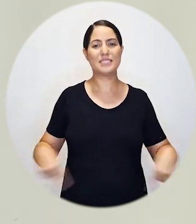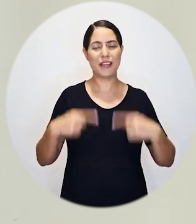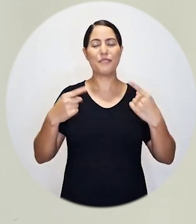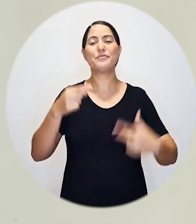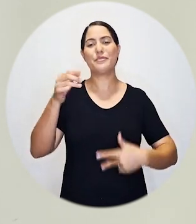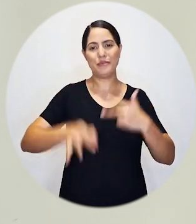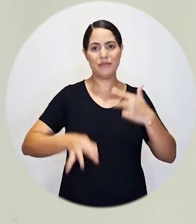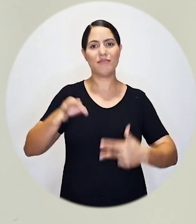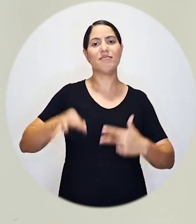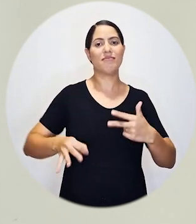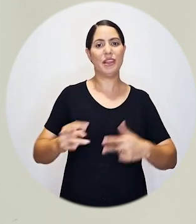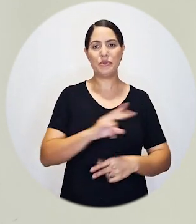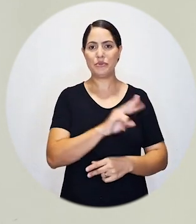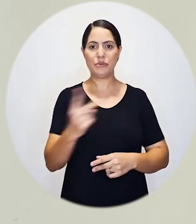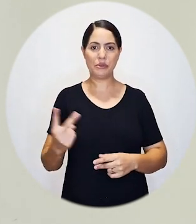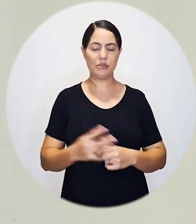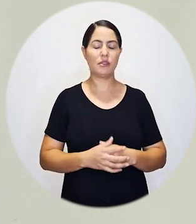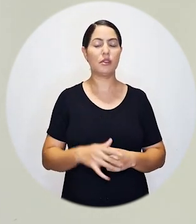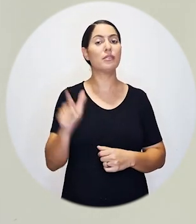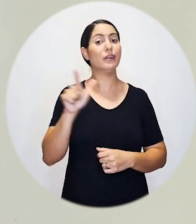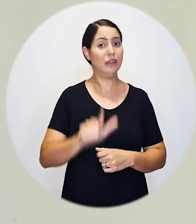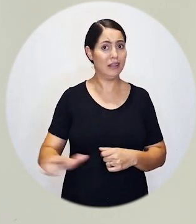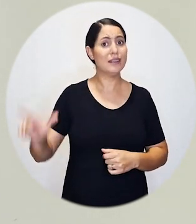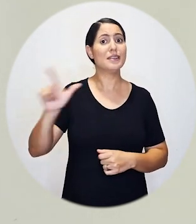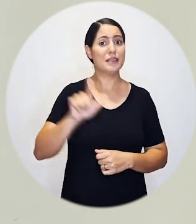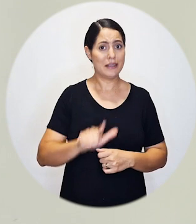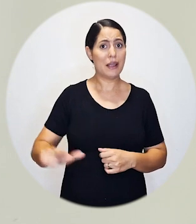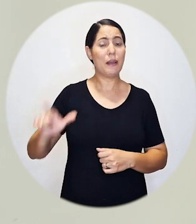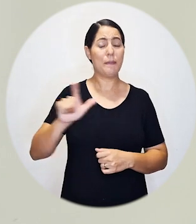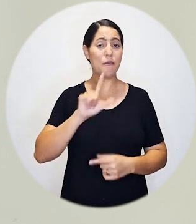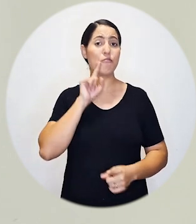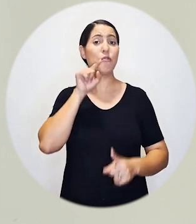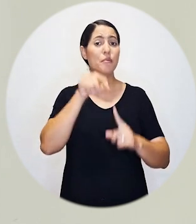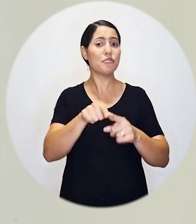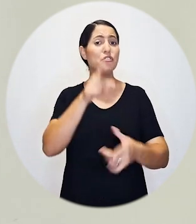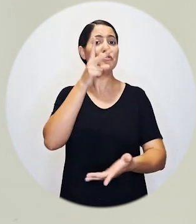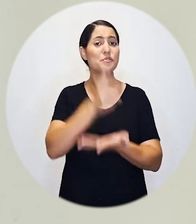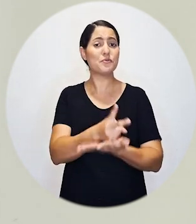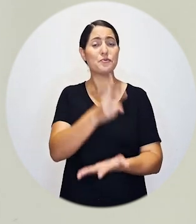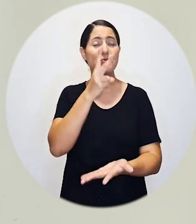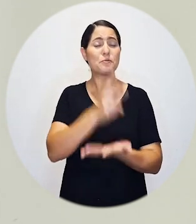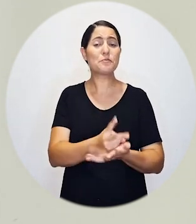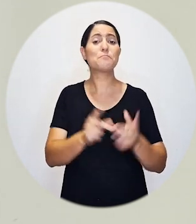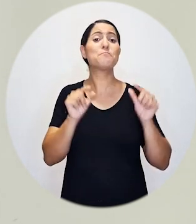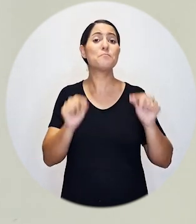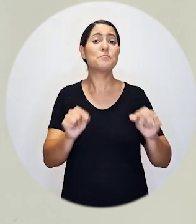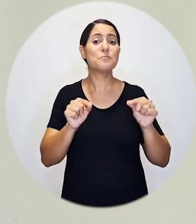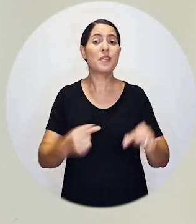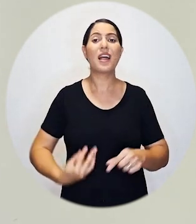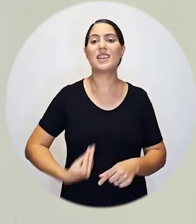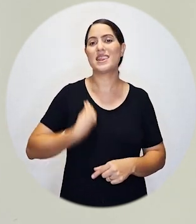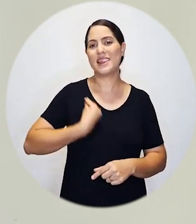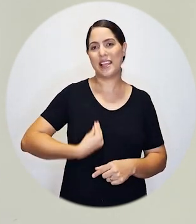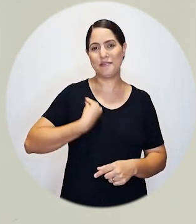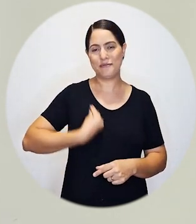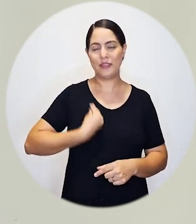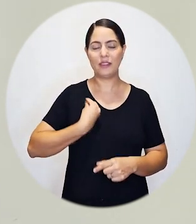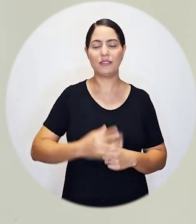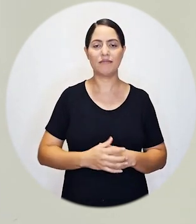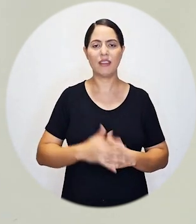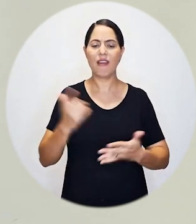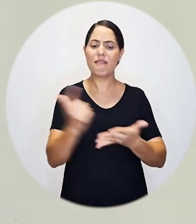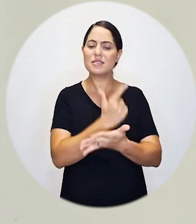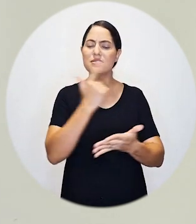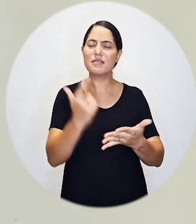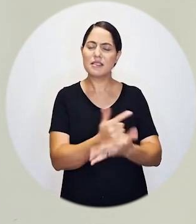da magistratura perante os dois lados, os quais buscam o objetivo comum, fazer justiça no mundo da vida. Em